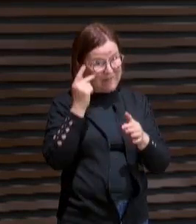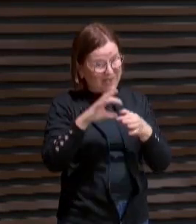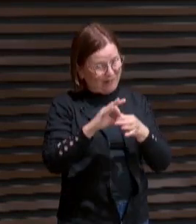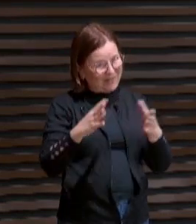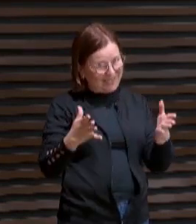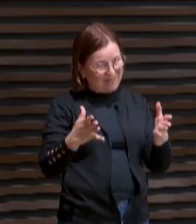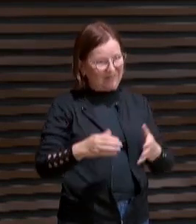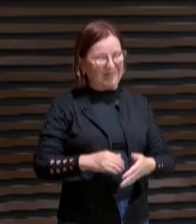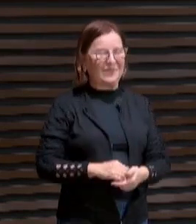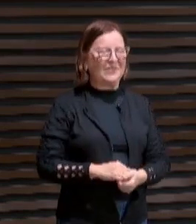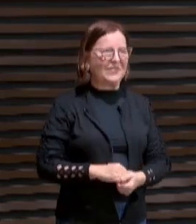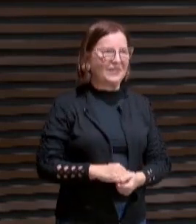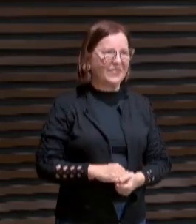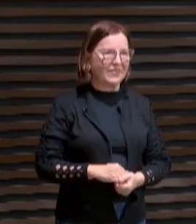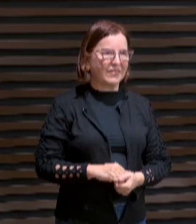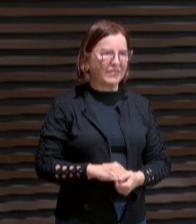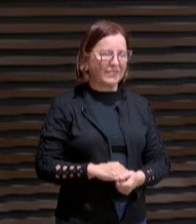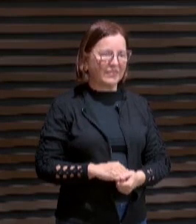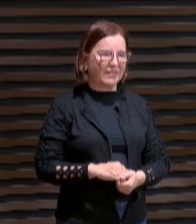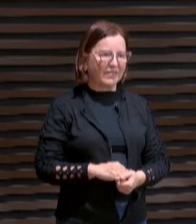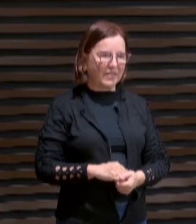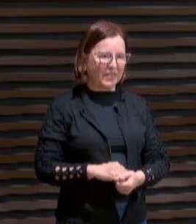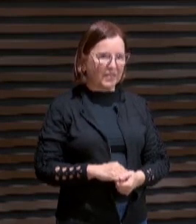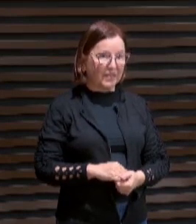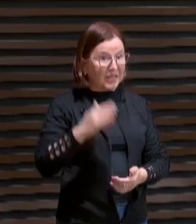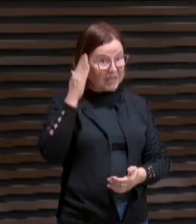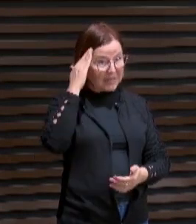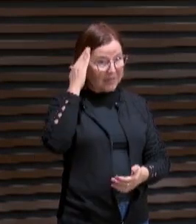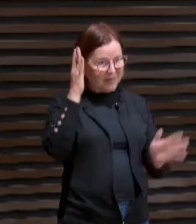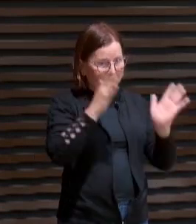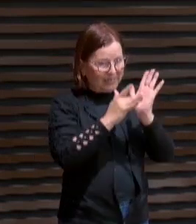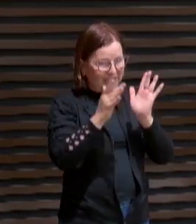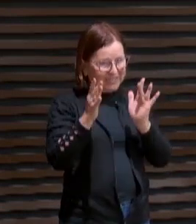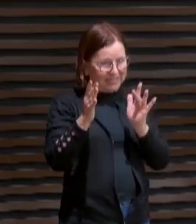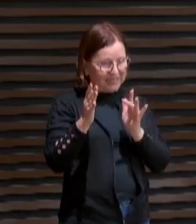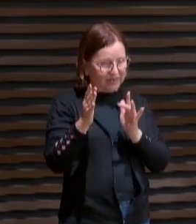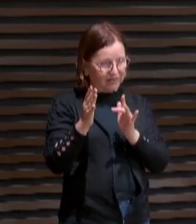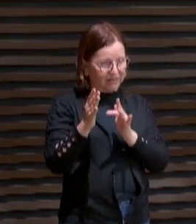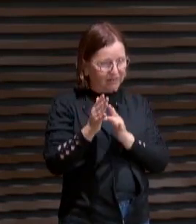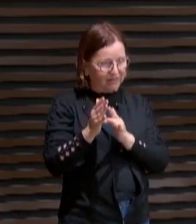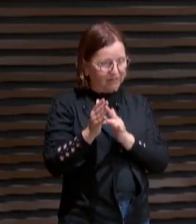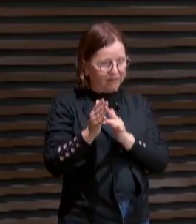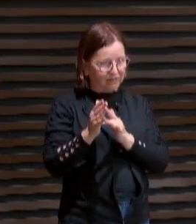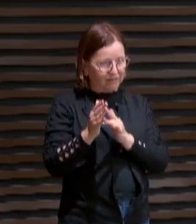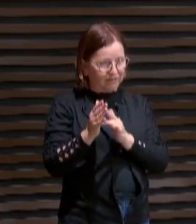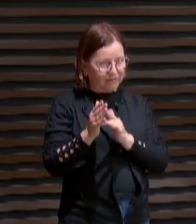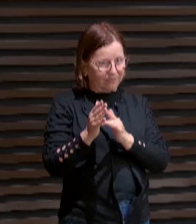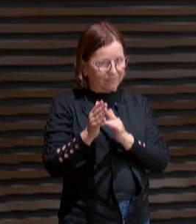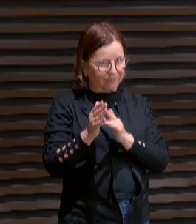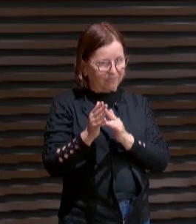Vamos andar um pouquinho mais, você vai verificar. Sabendo que Jesus era